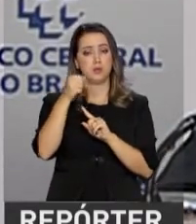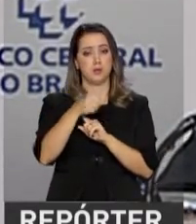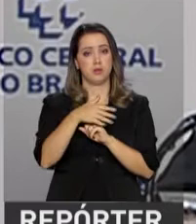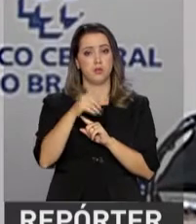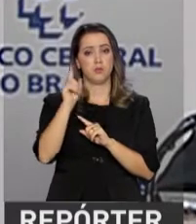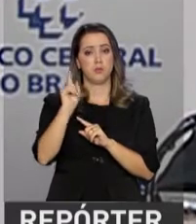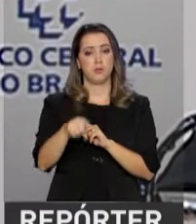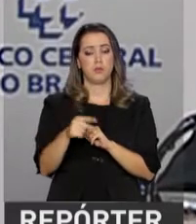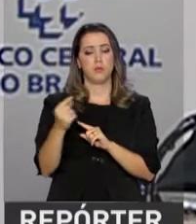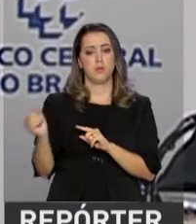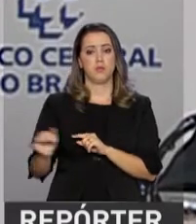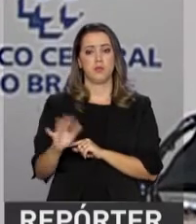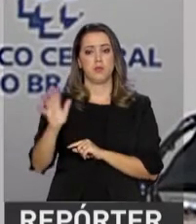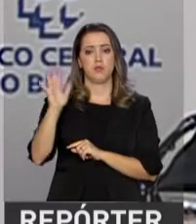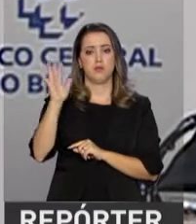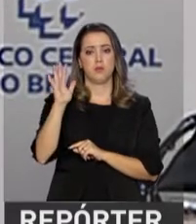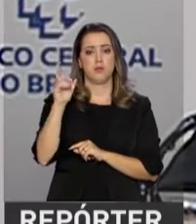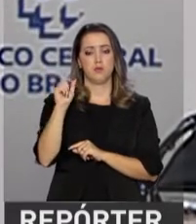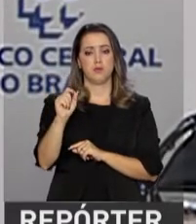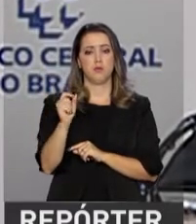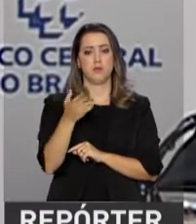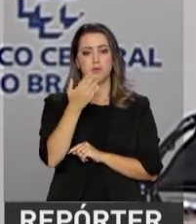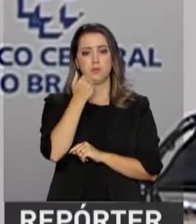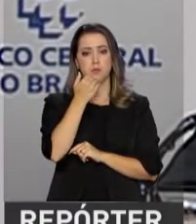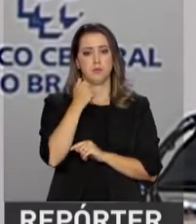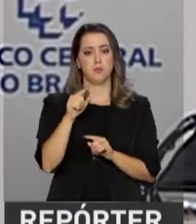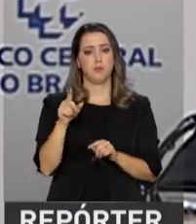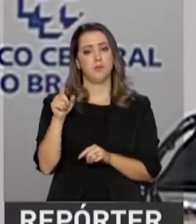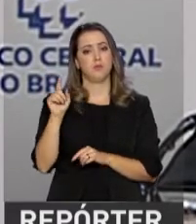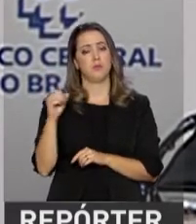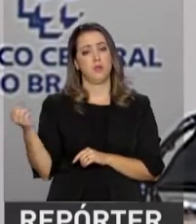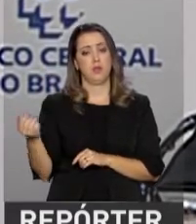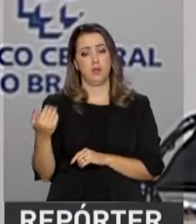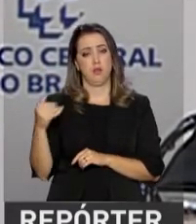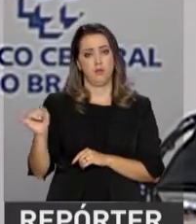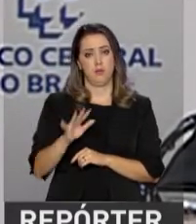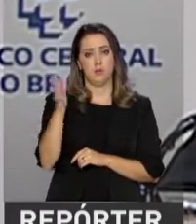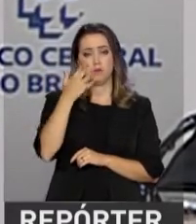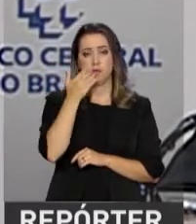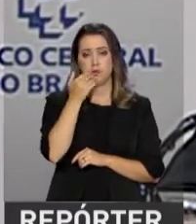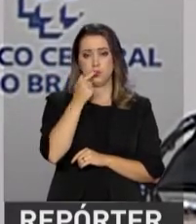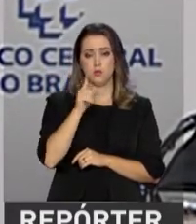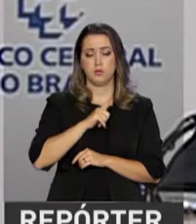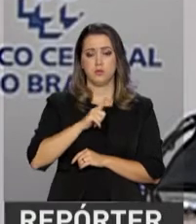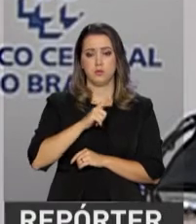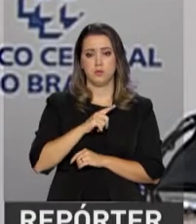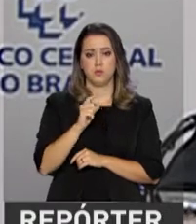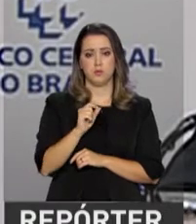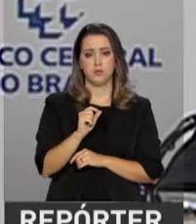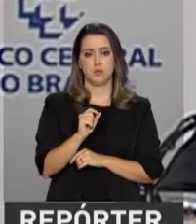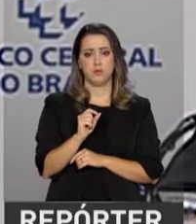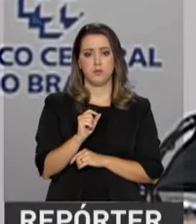é a inflação de alimentos. A inflação de alimentos teve